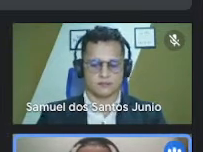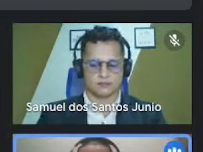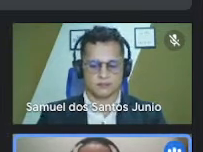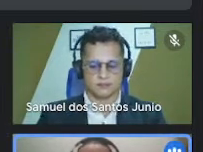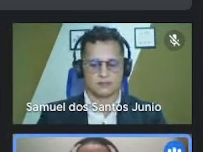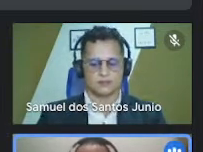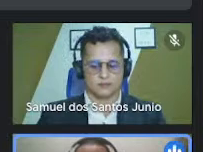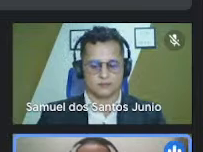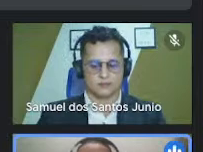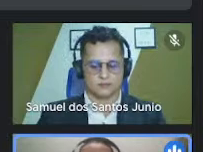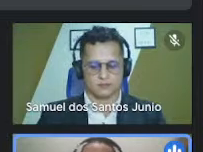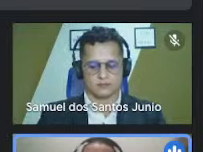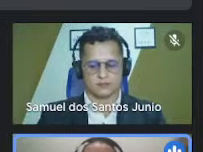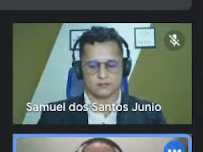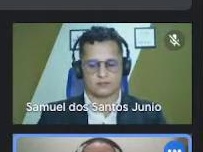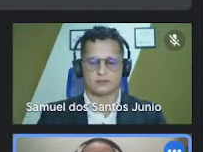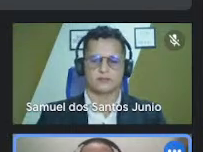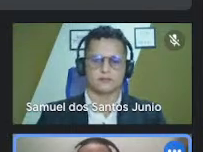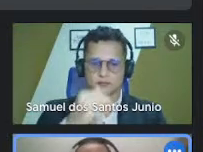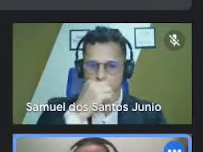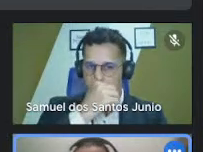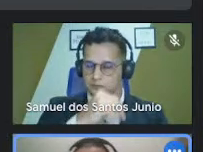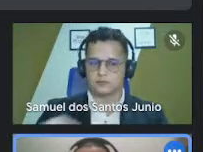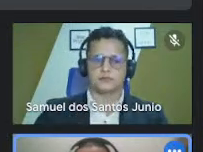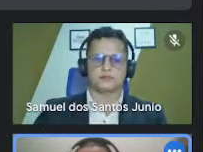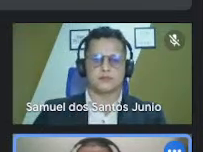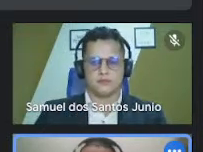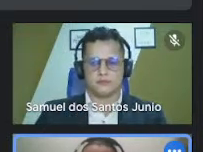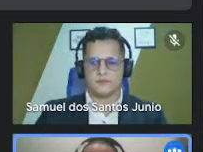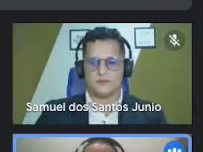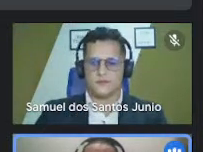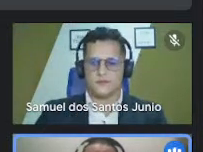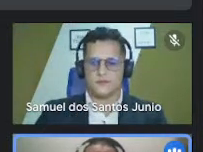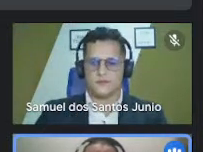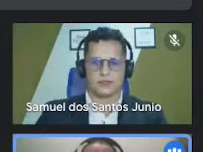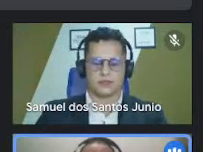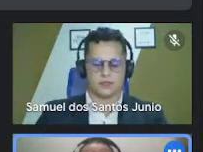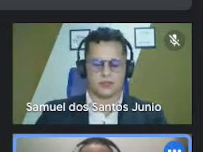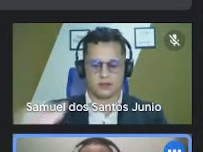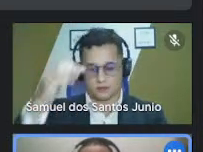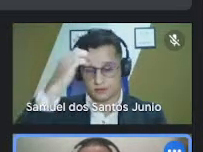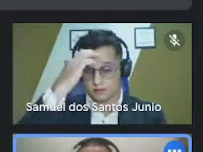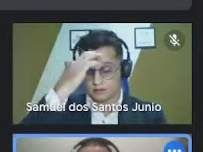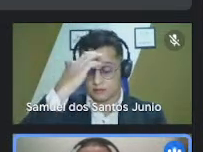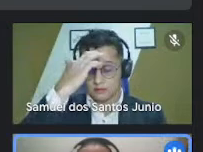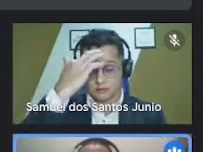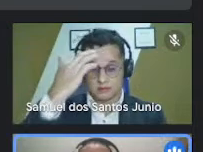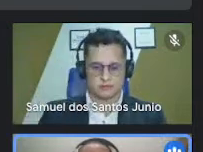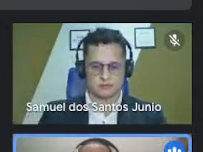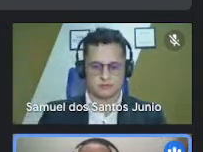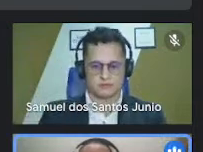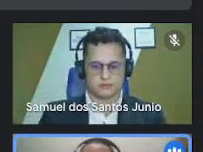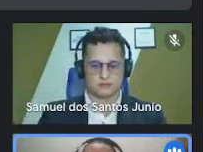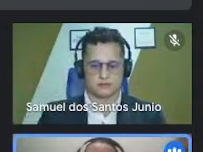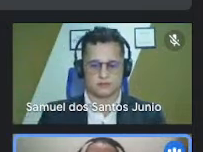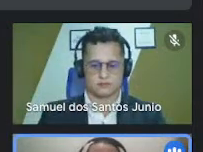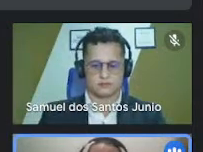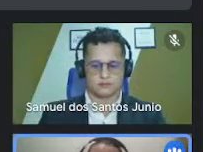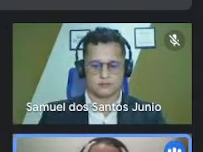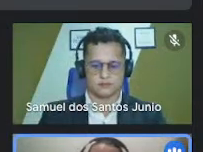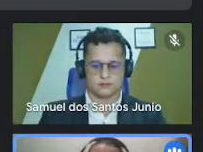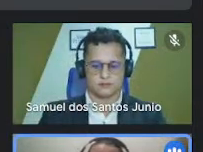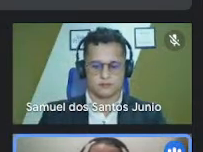biológicas para desenvolver alguma pesquisa. No entanto, com o passar do tempo, estendeu-se